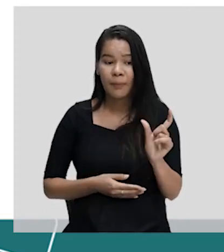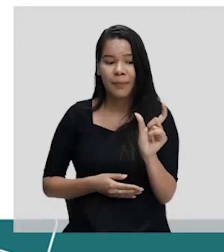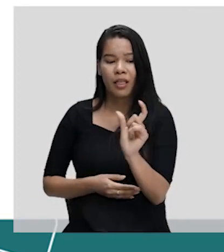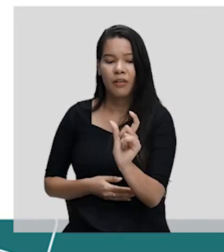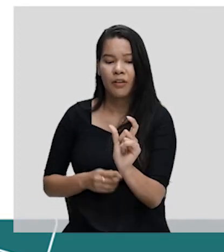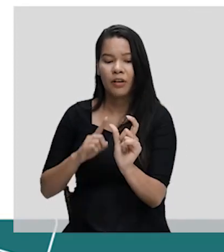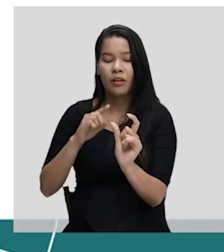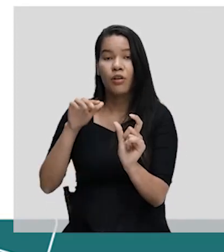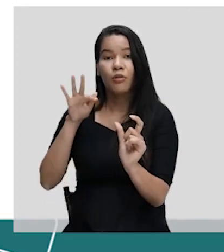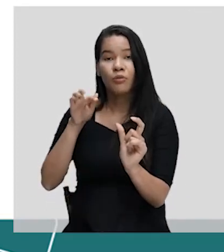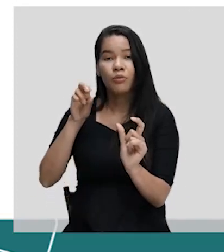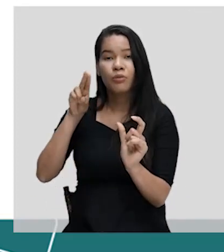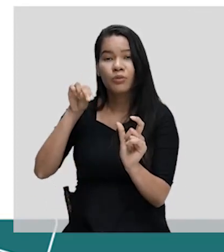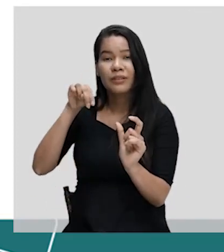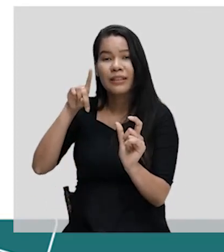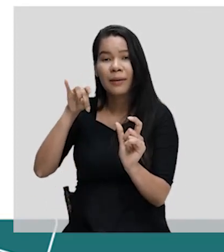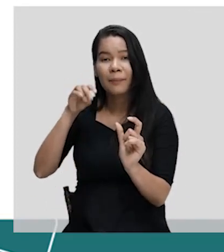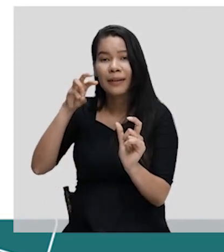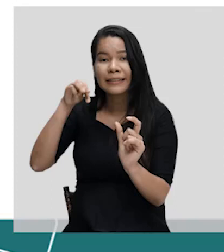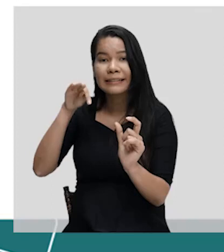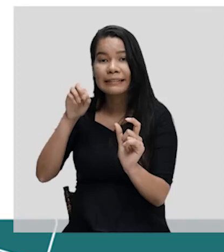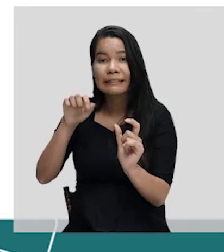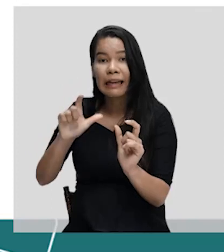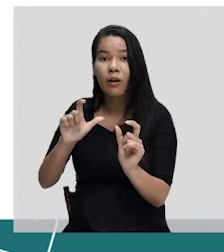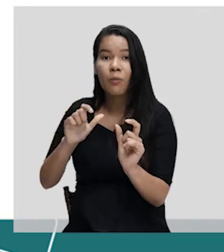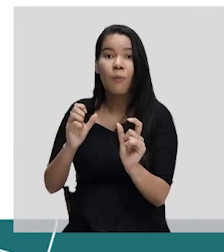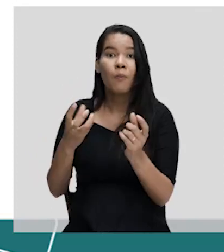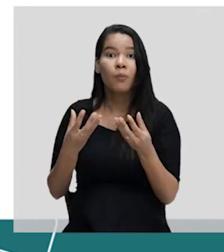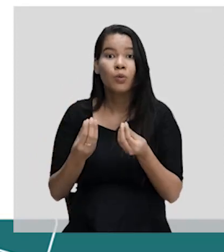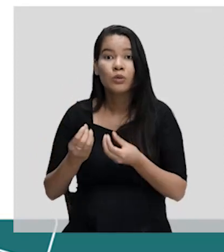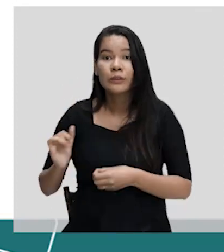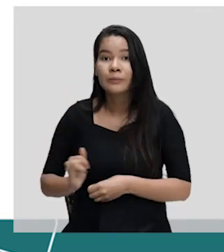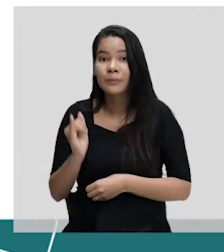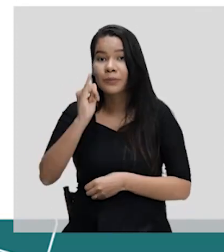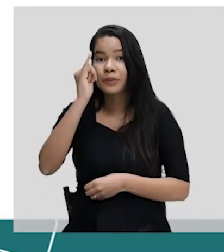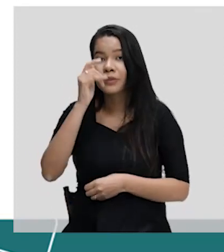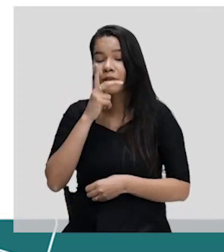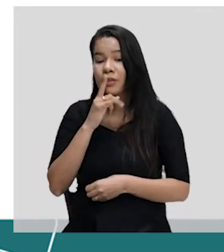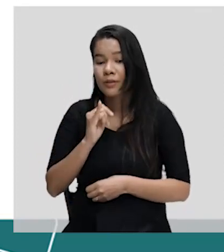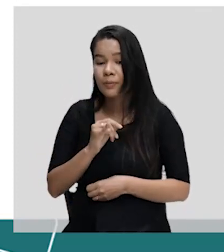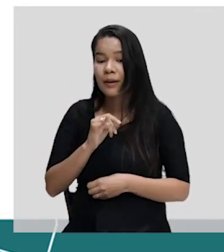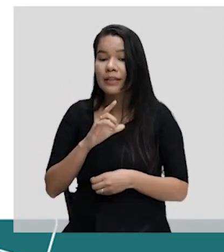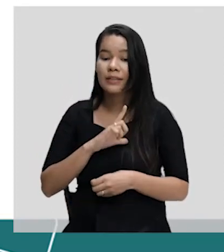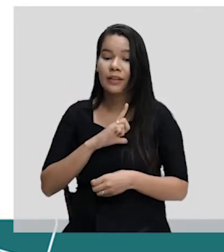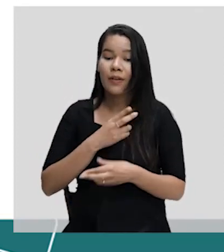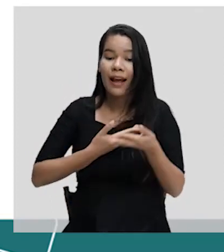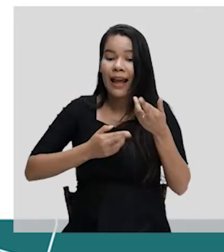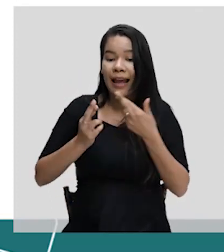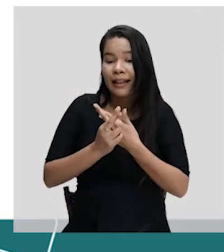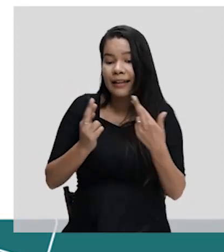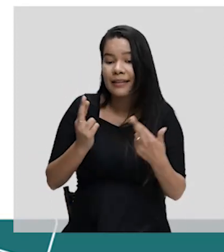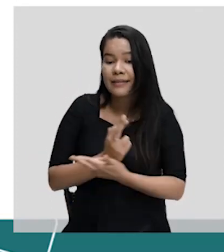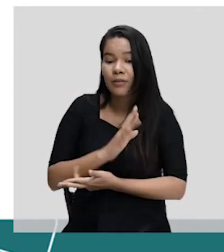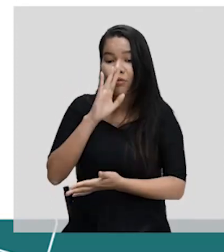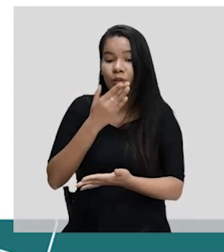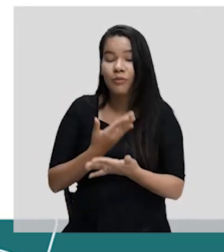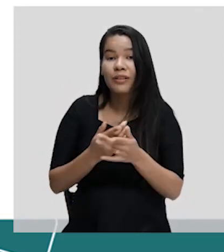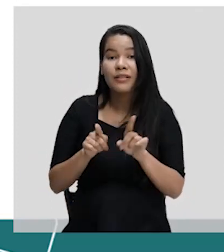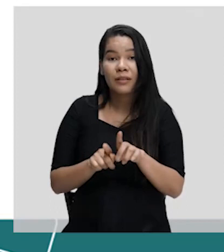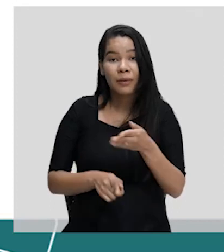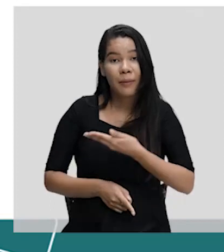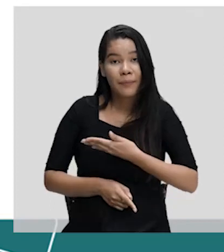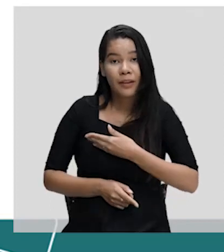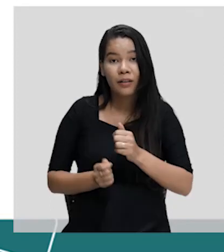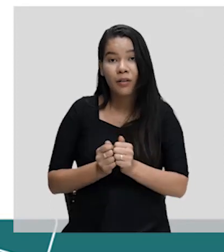aqui, é fundamental que os pais estreitem os laços de confiança e amizade com seus filhos,